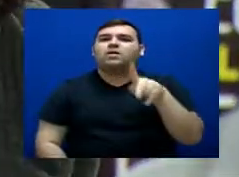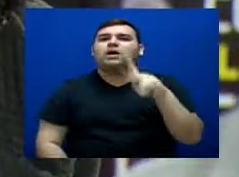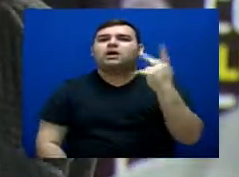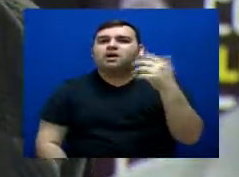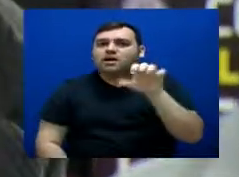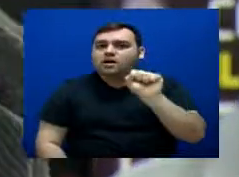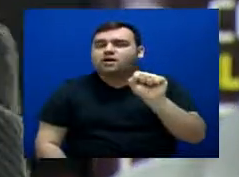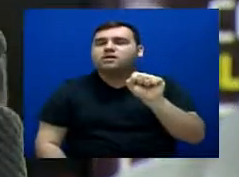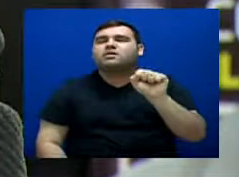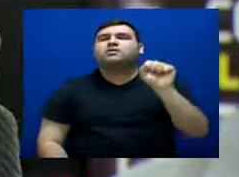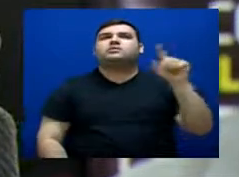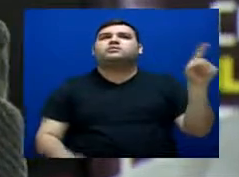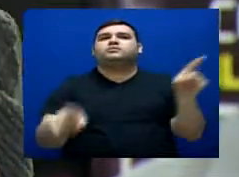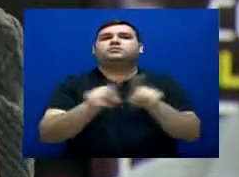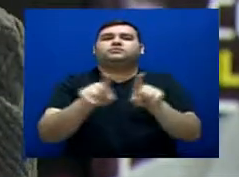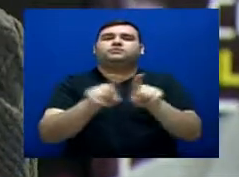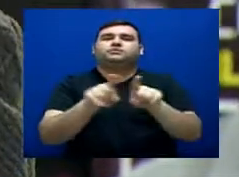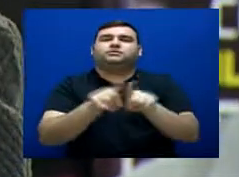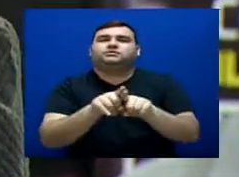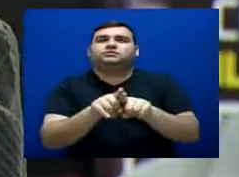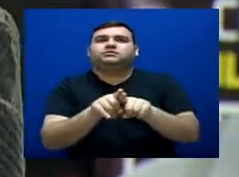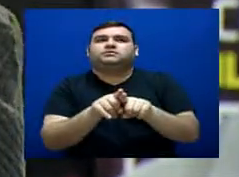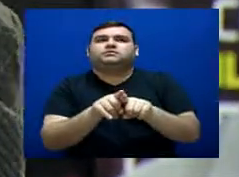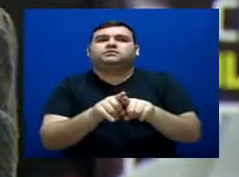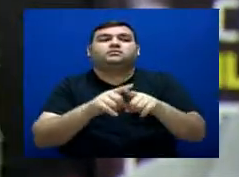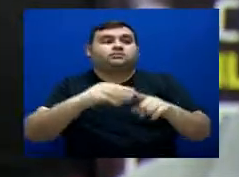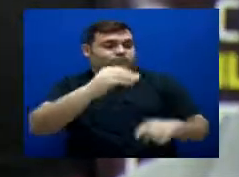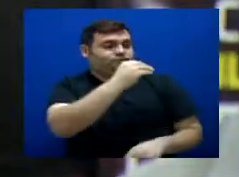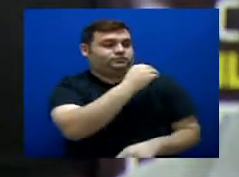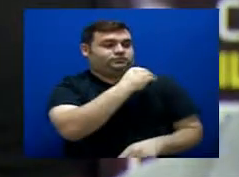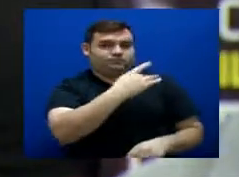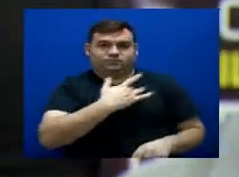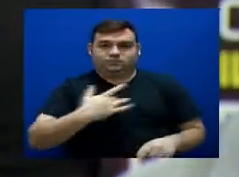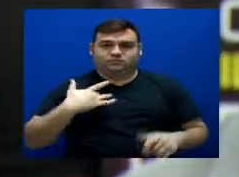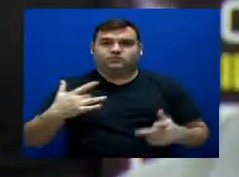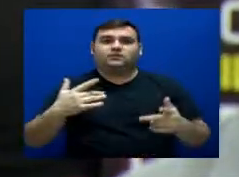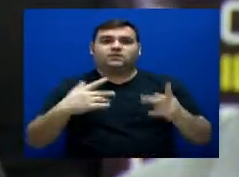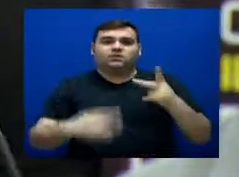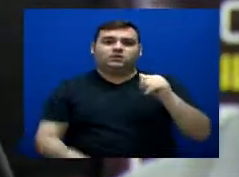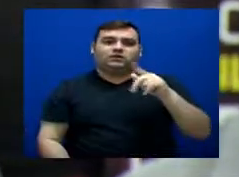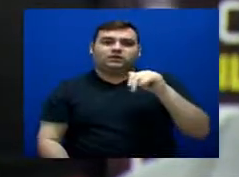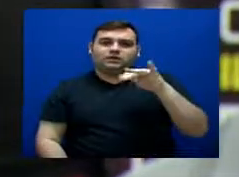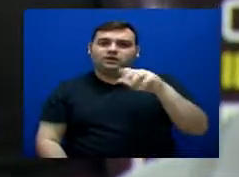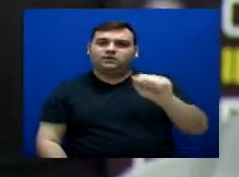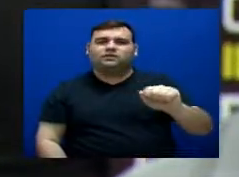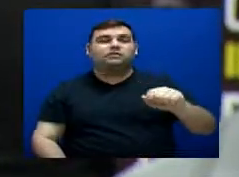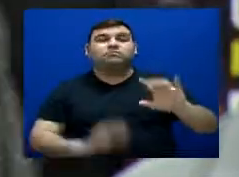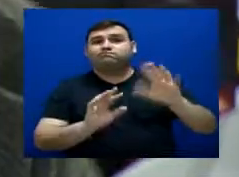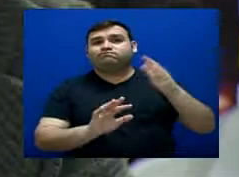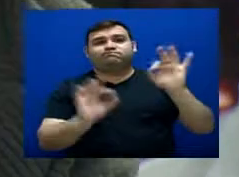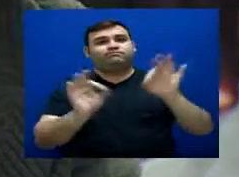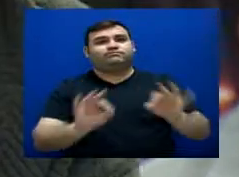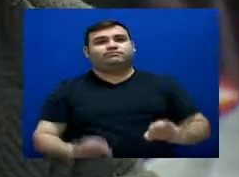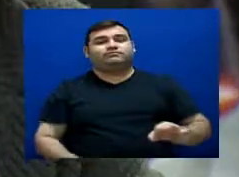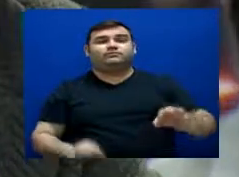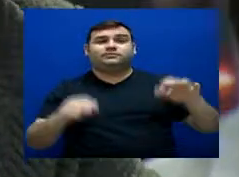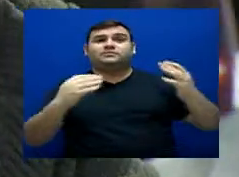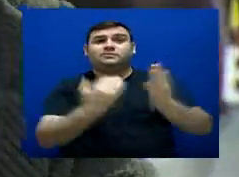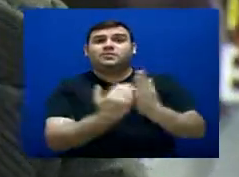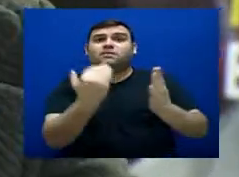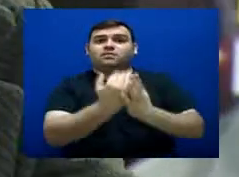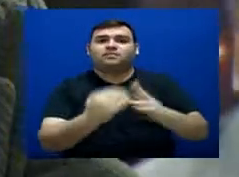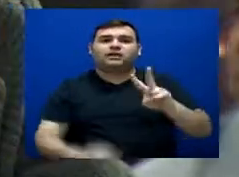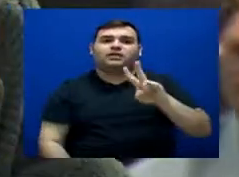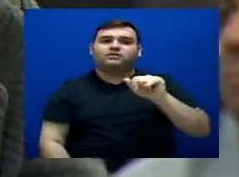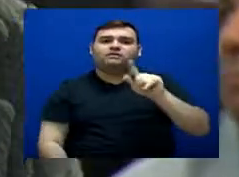as filas aí nos pós-saúde, na policlínica, isso que não ocorreu, né? Aumentar o número